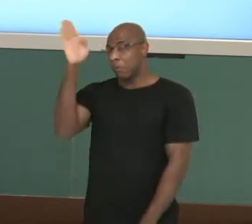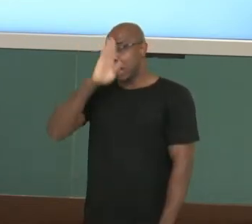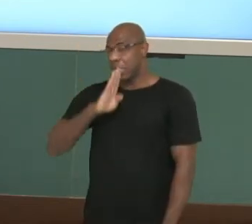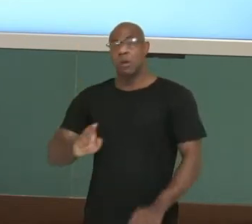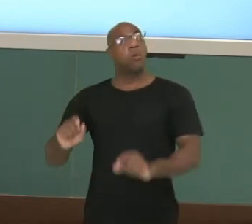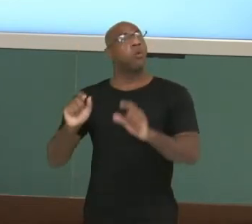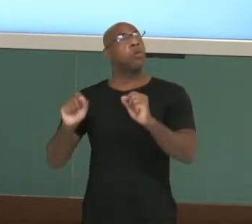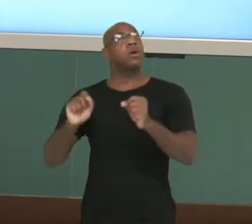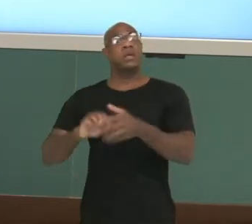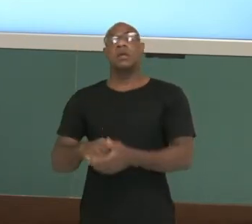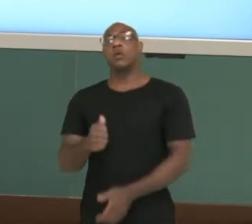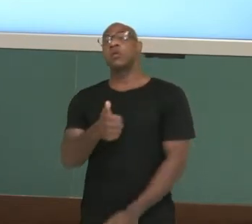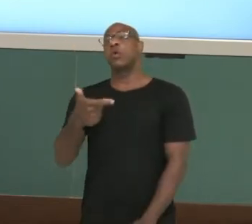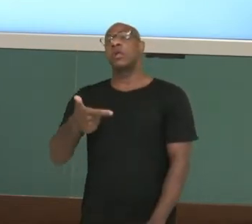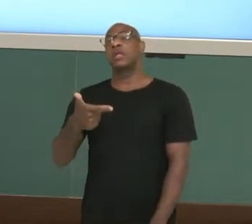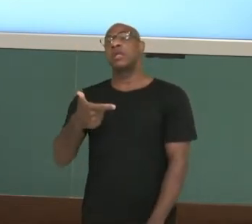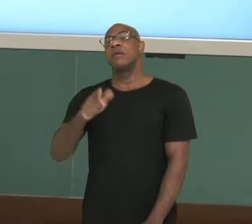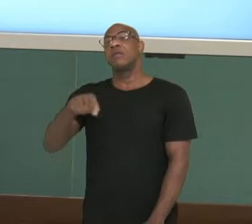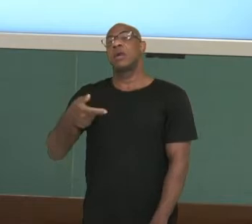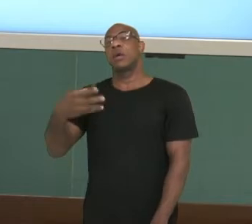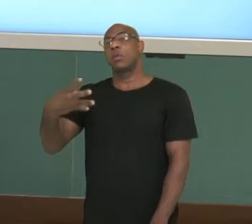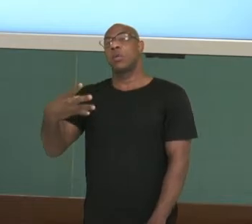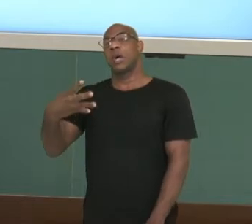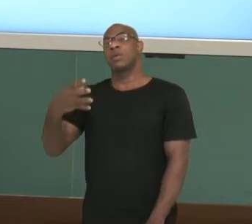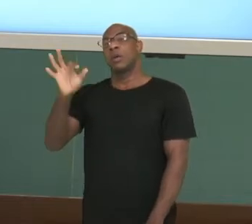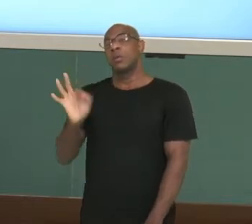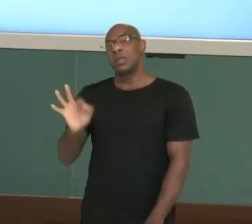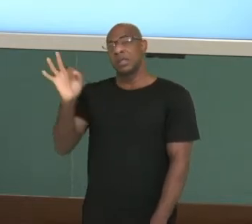aproximadamente 12,4%, dados de